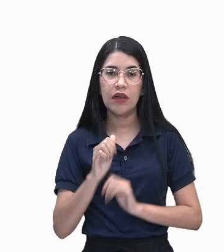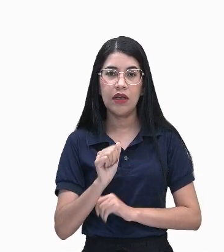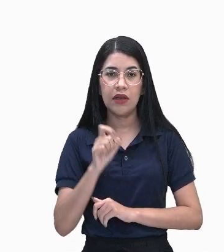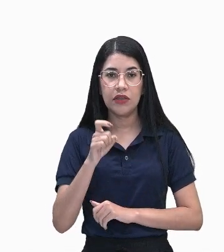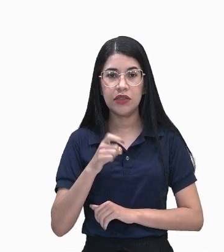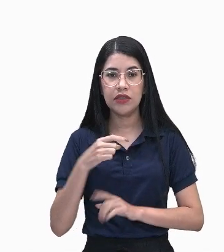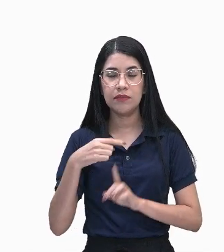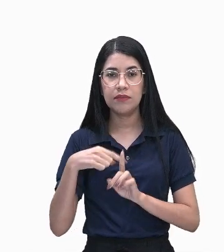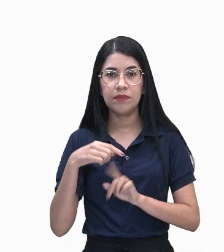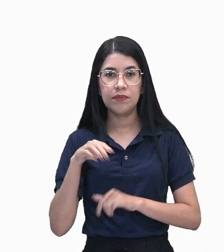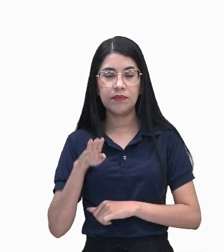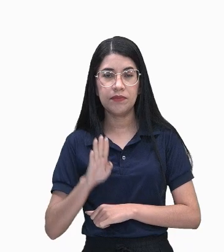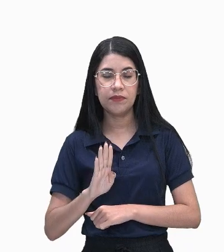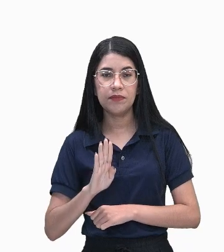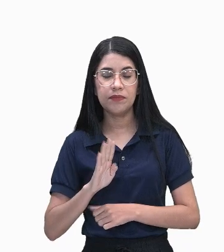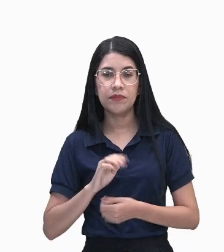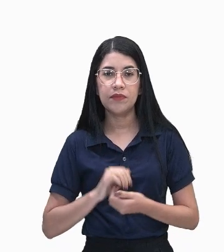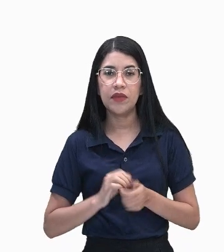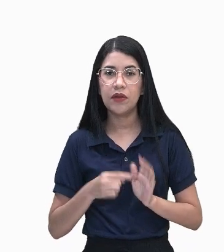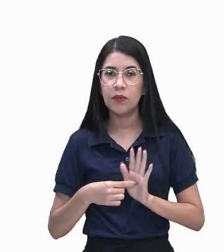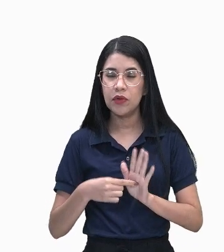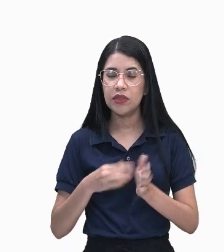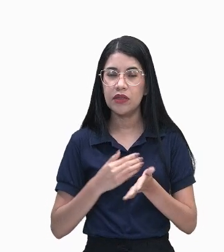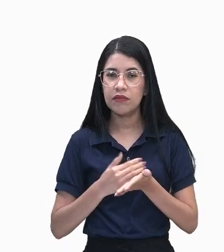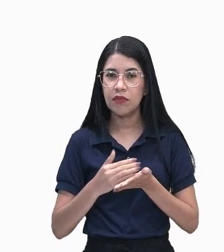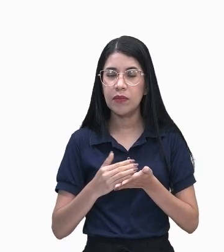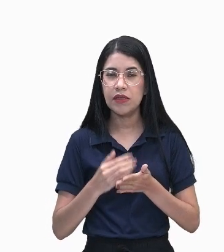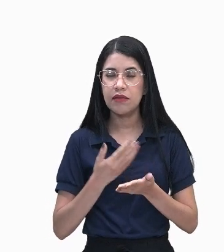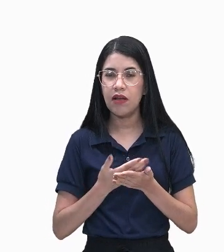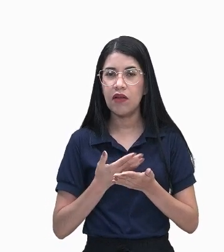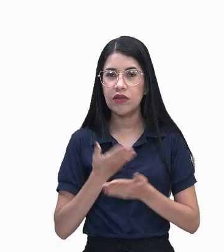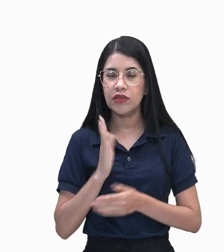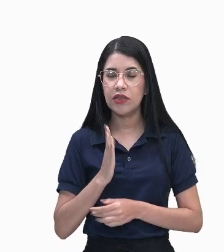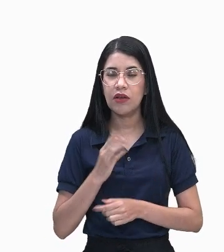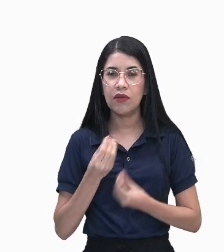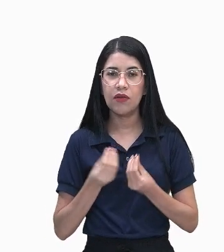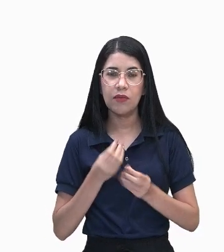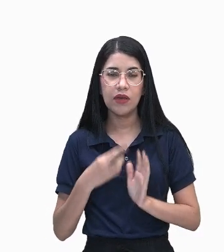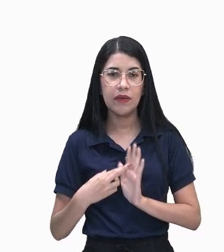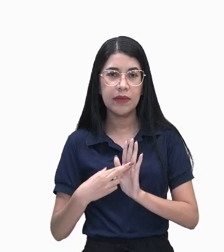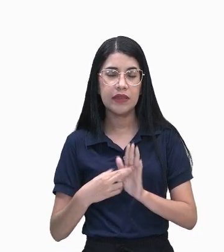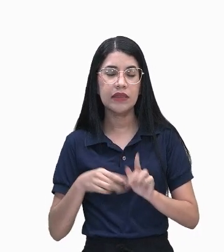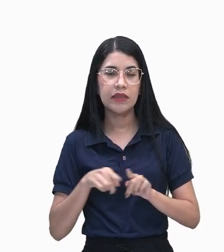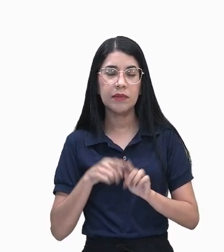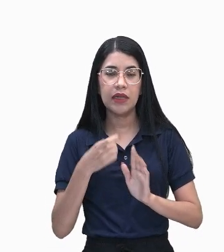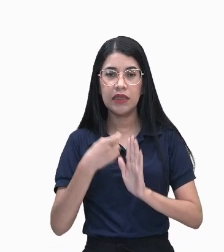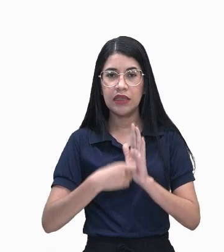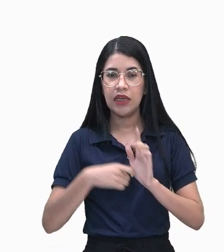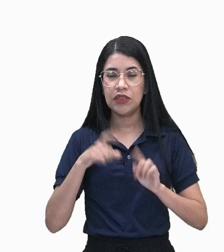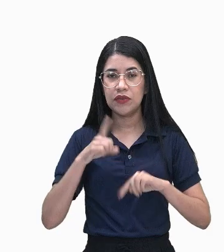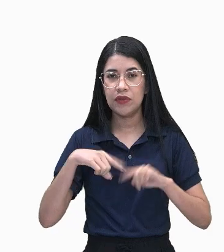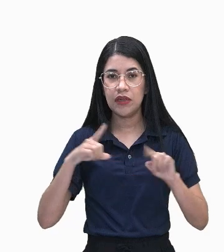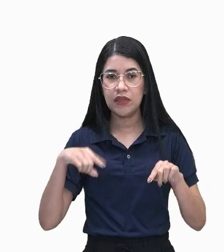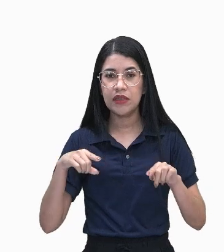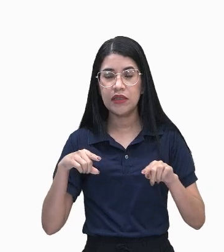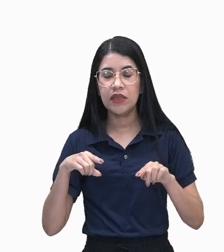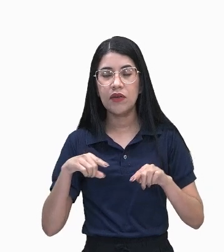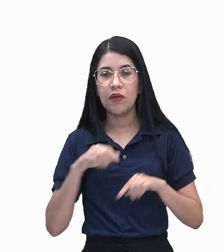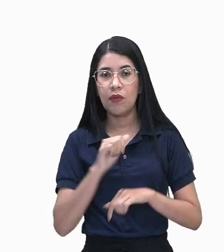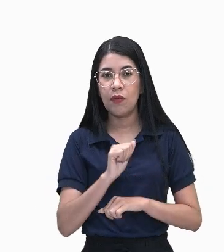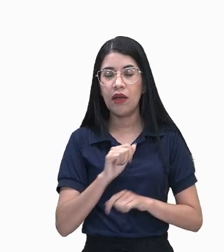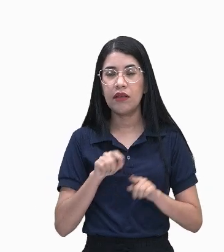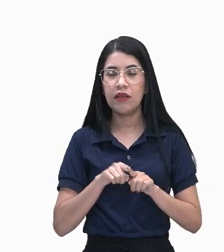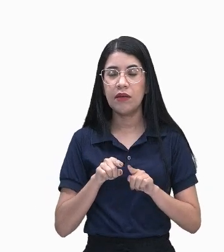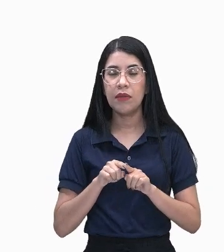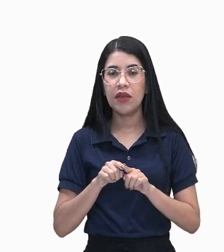mostrei para você aí no início da aula, né? Lembrando que A representa a taxa de variação e B representa o valor